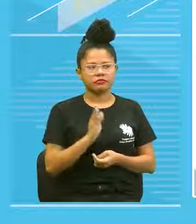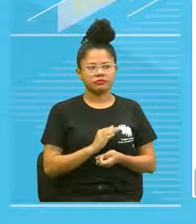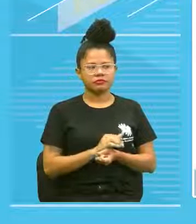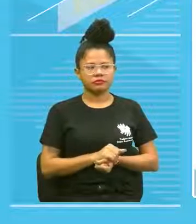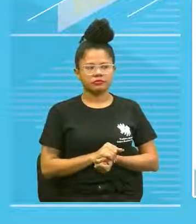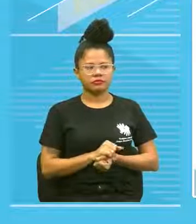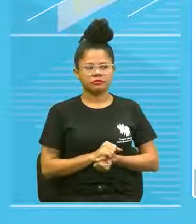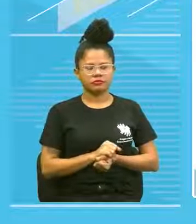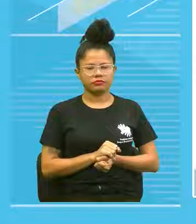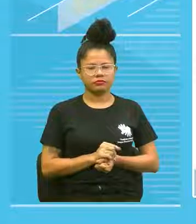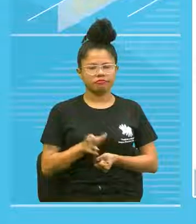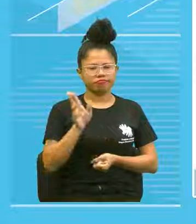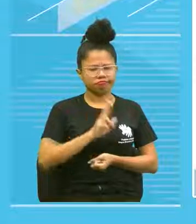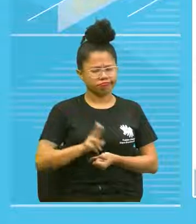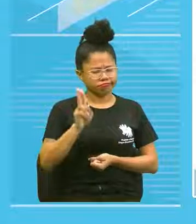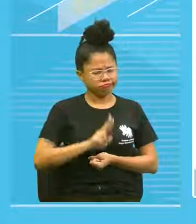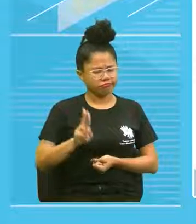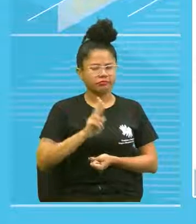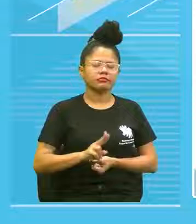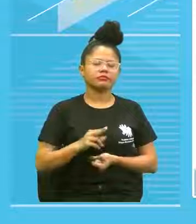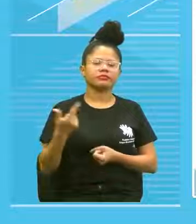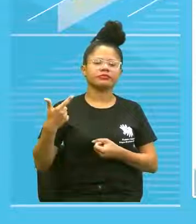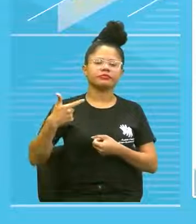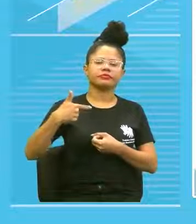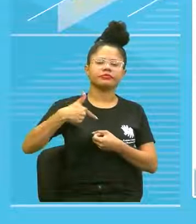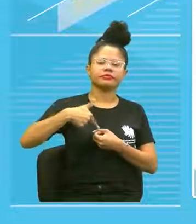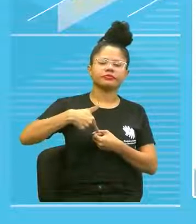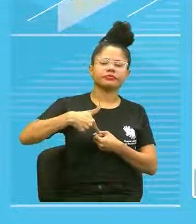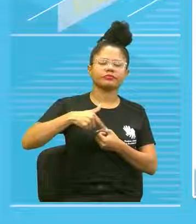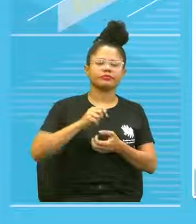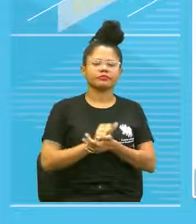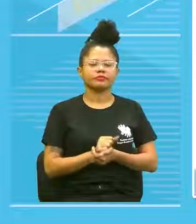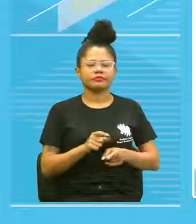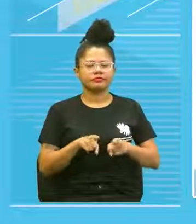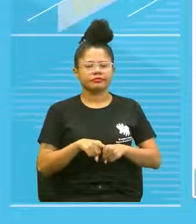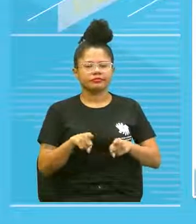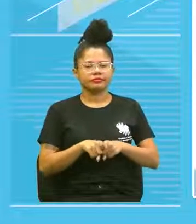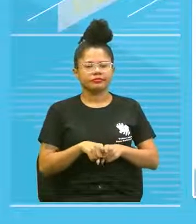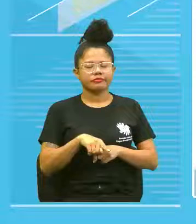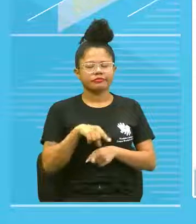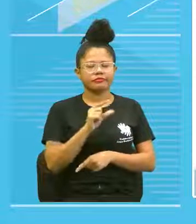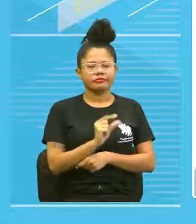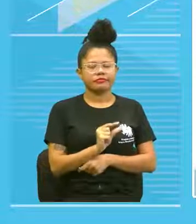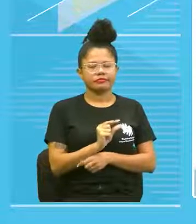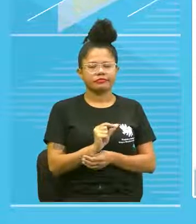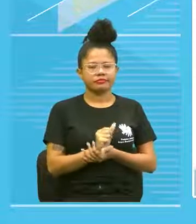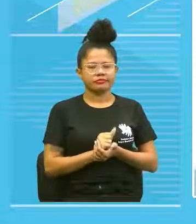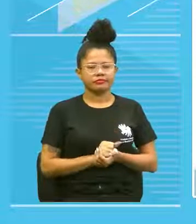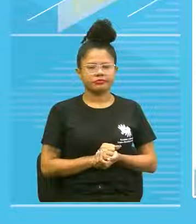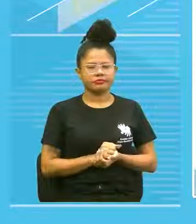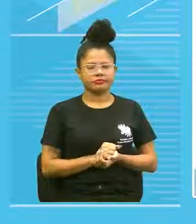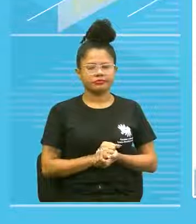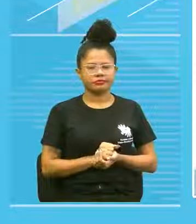consome muita gasolina e produz muito pouco